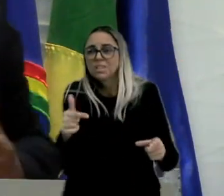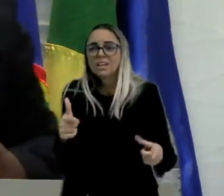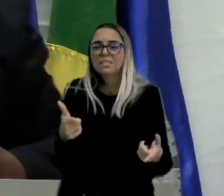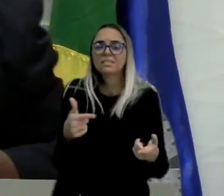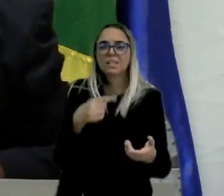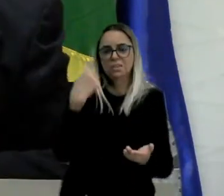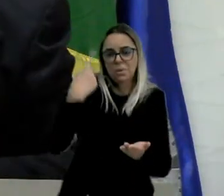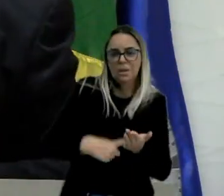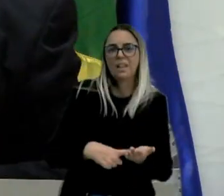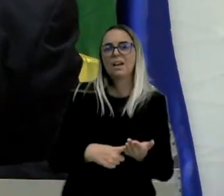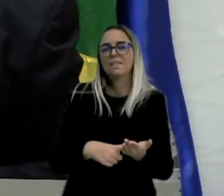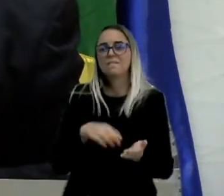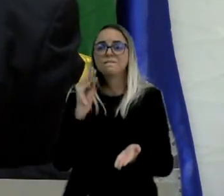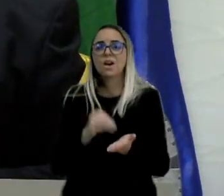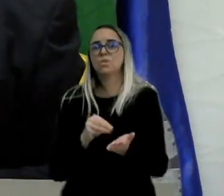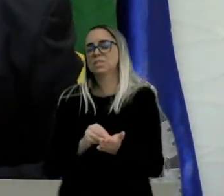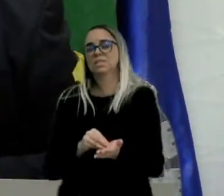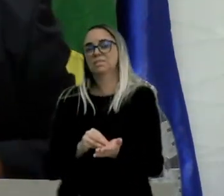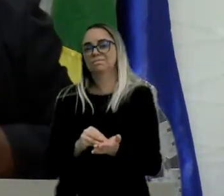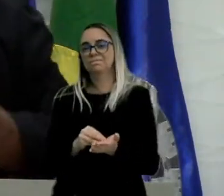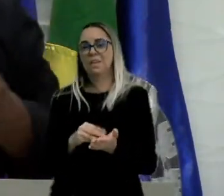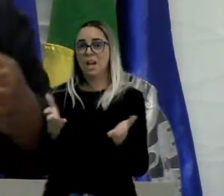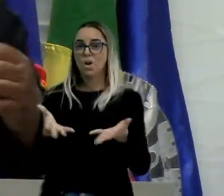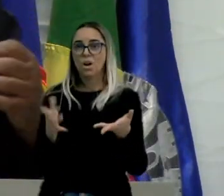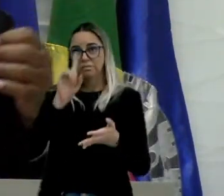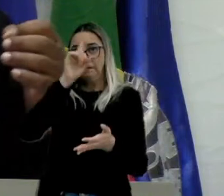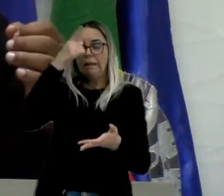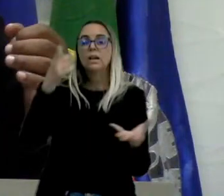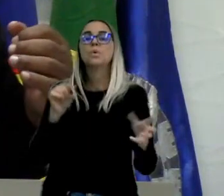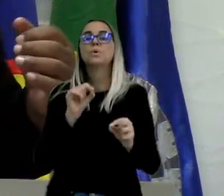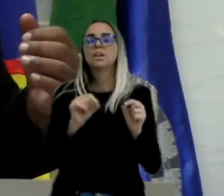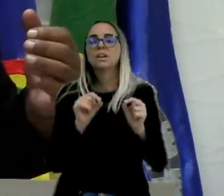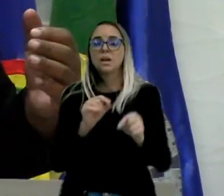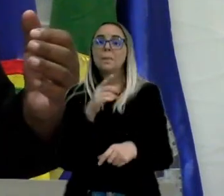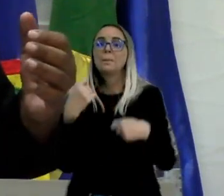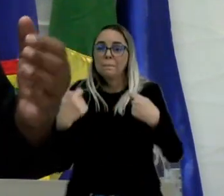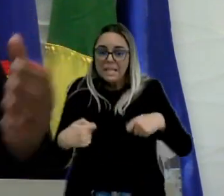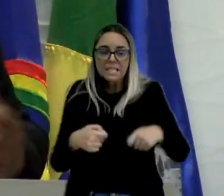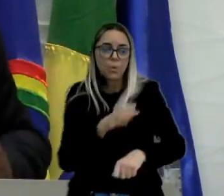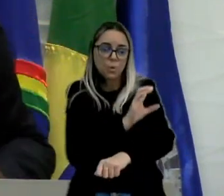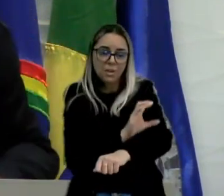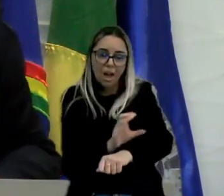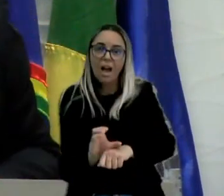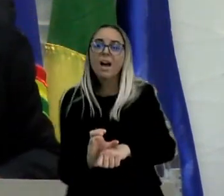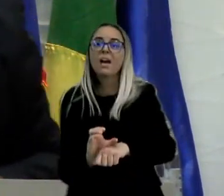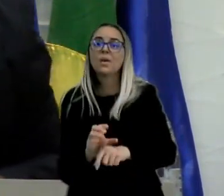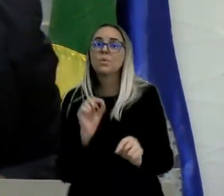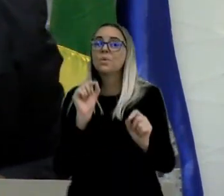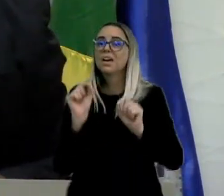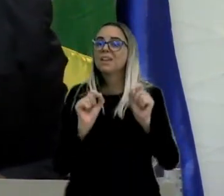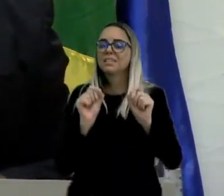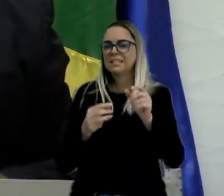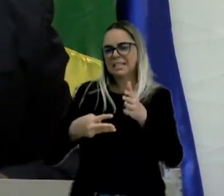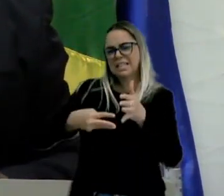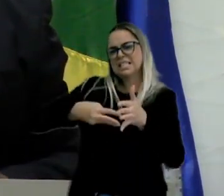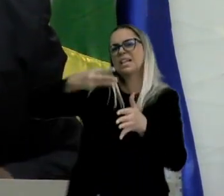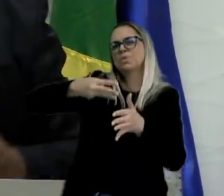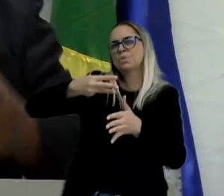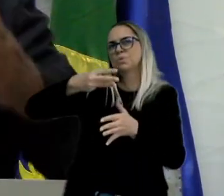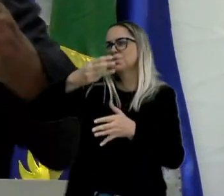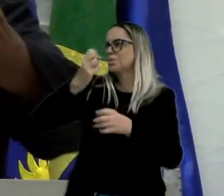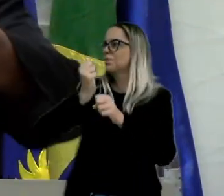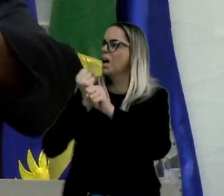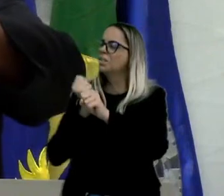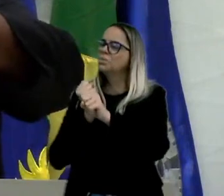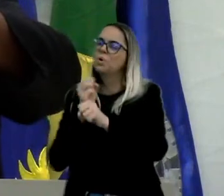já inventaram que tem que ter tem que est cursando me parece agora é o terceiro ano ou